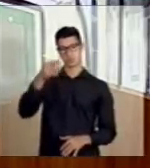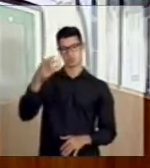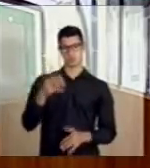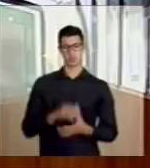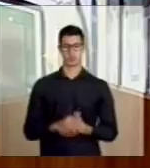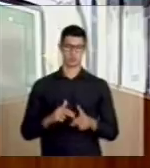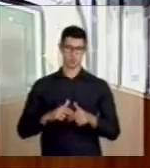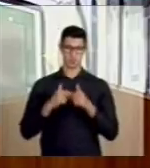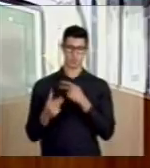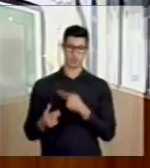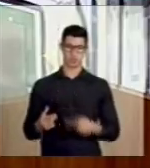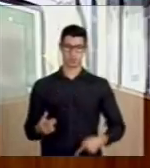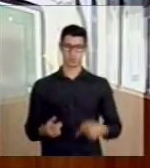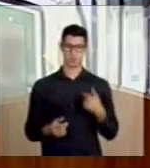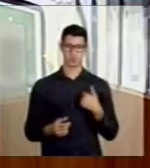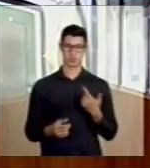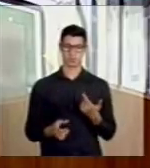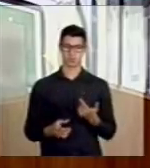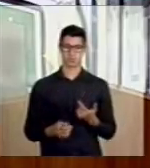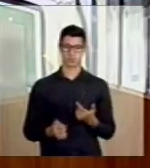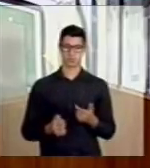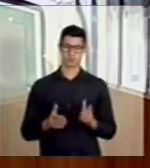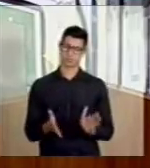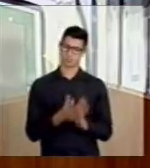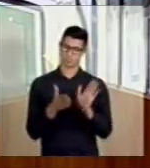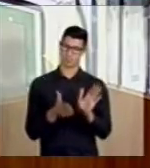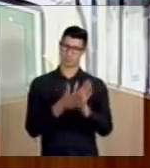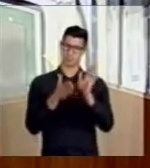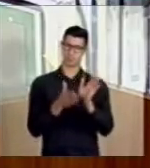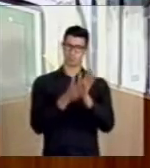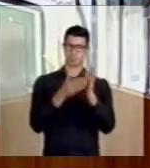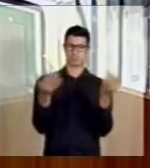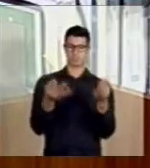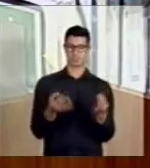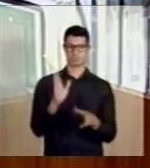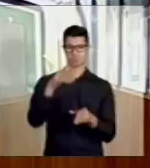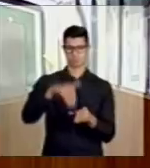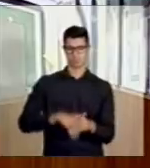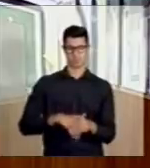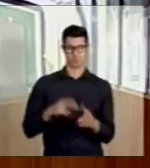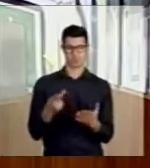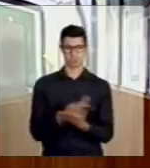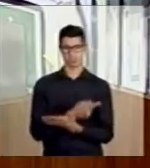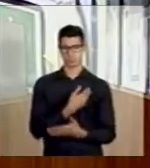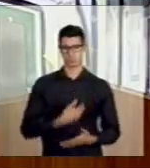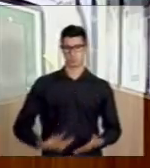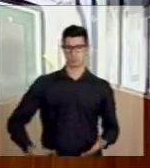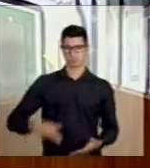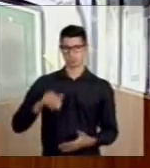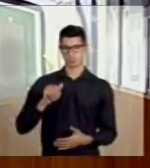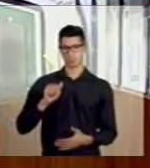1973. Por isso, senhora presidente, eu louvo o maravilhoso voto proferido pelo eminente